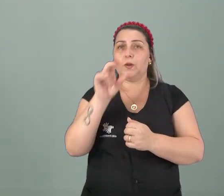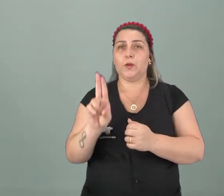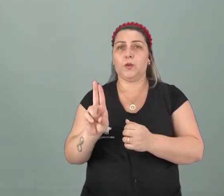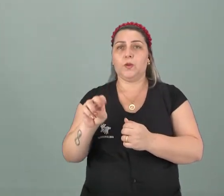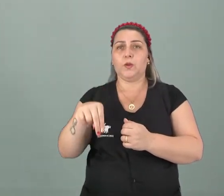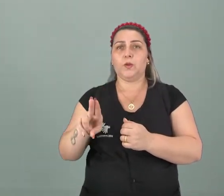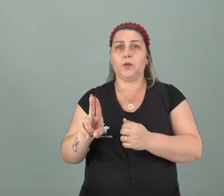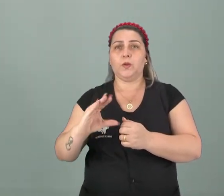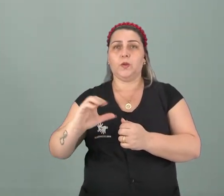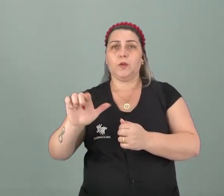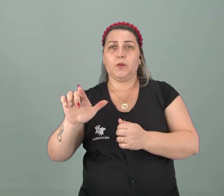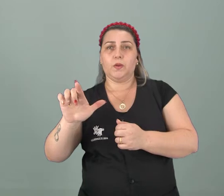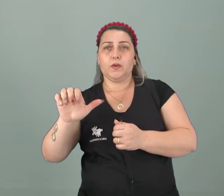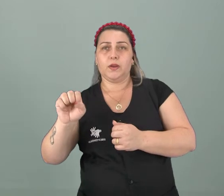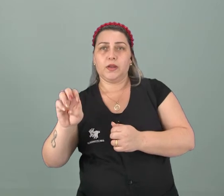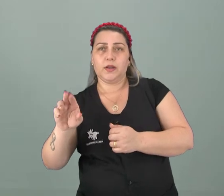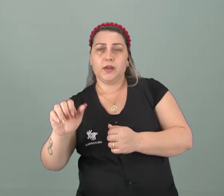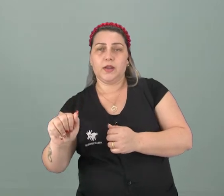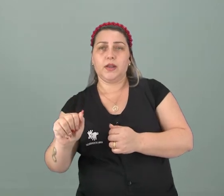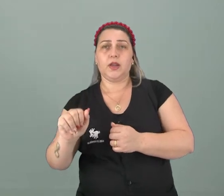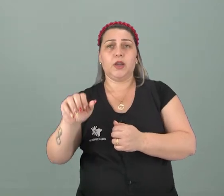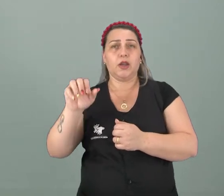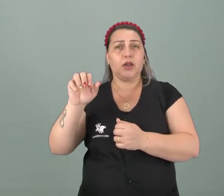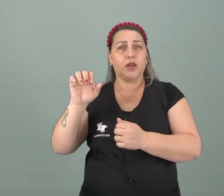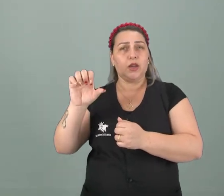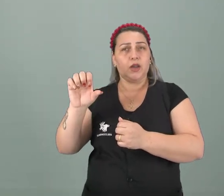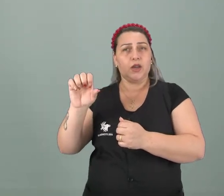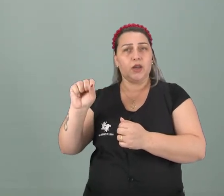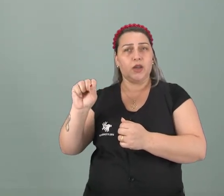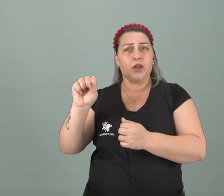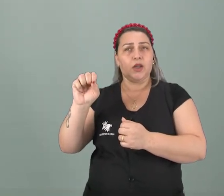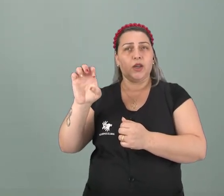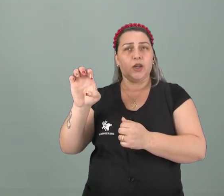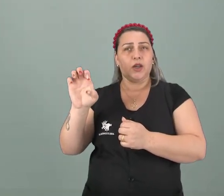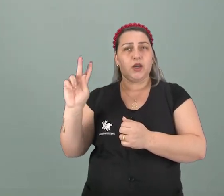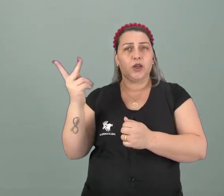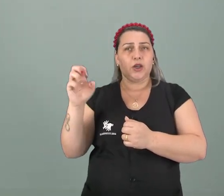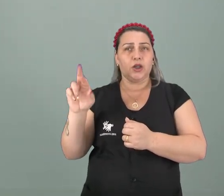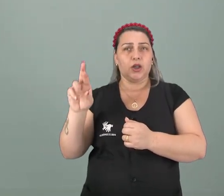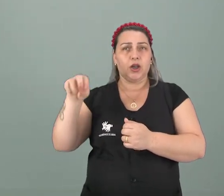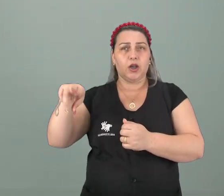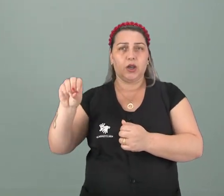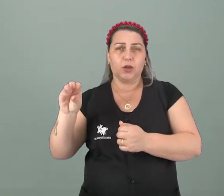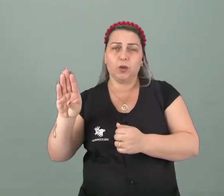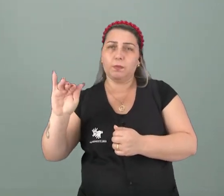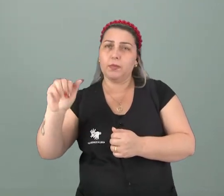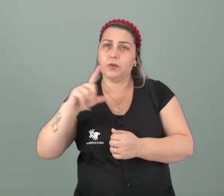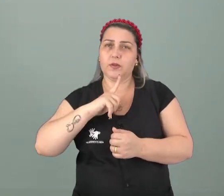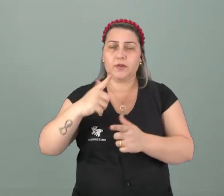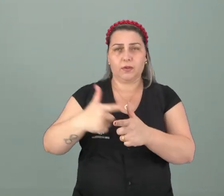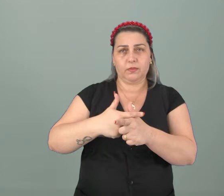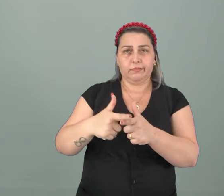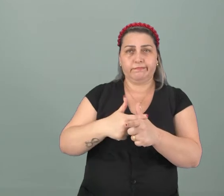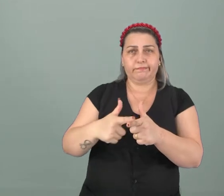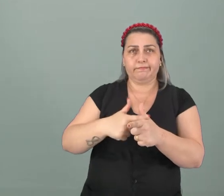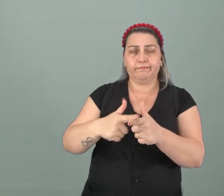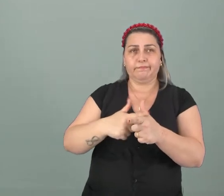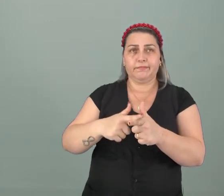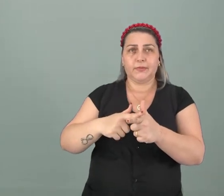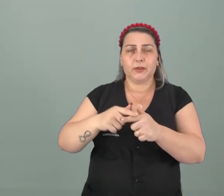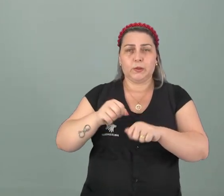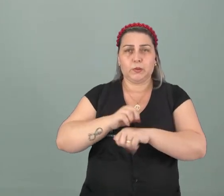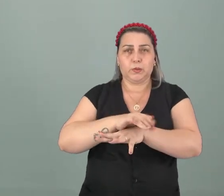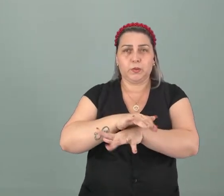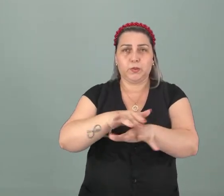nuclear de Fukushima, o acidente nuclear de Chernobyl, né, são exemplos de usinas que tiveram problemas e acabaram aí